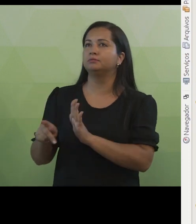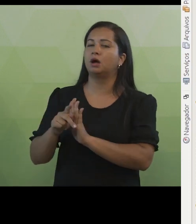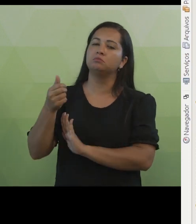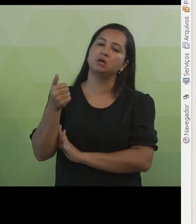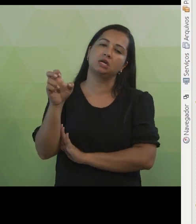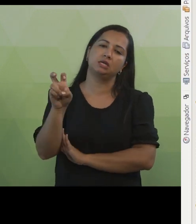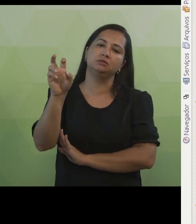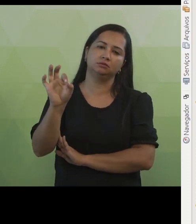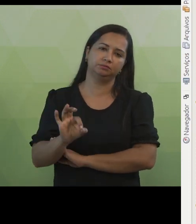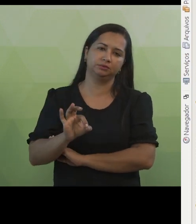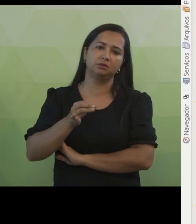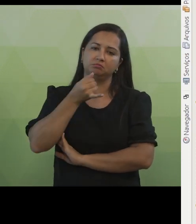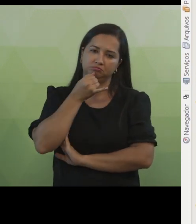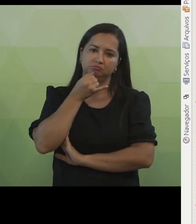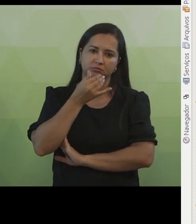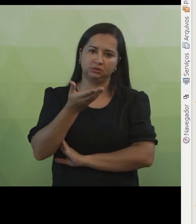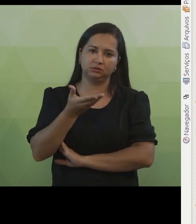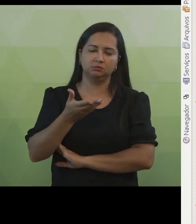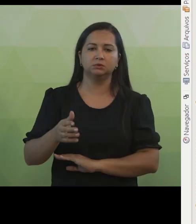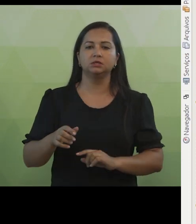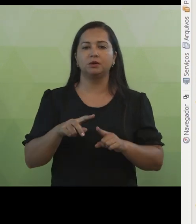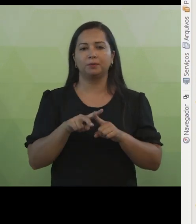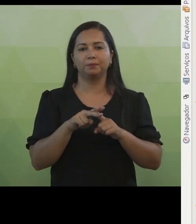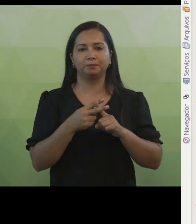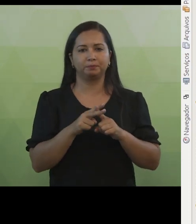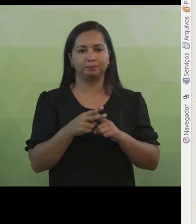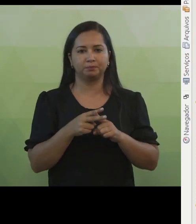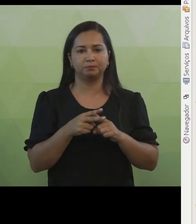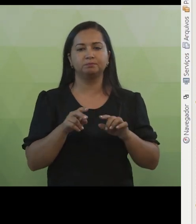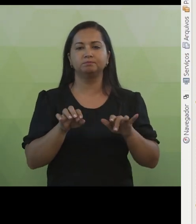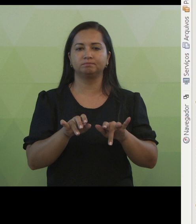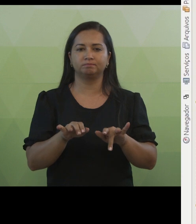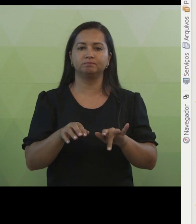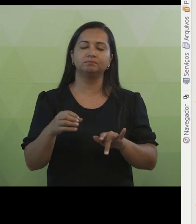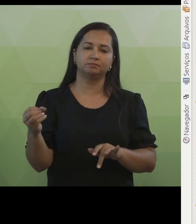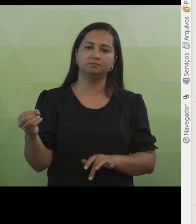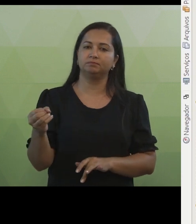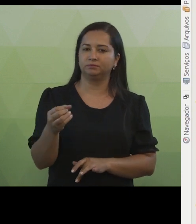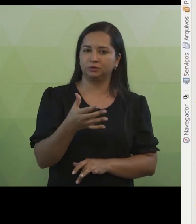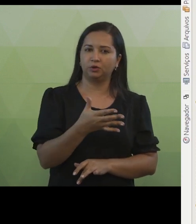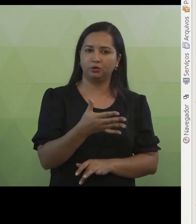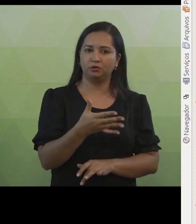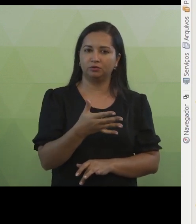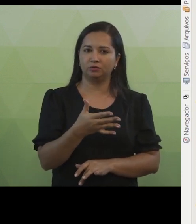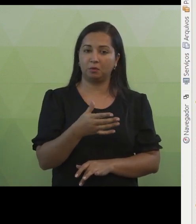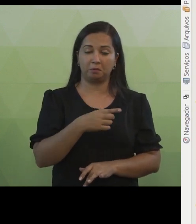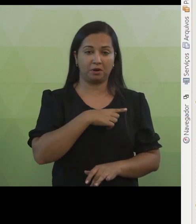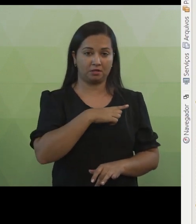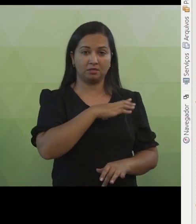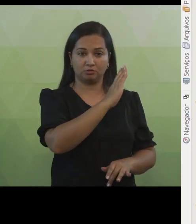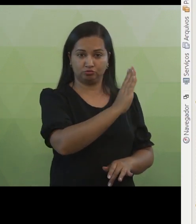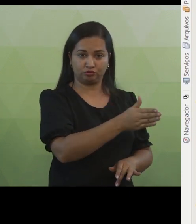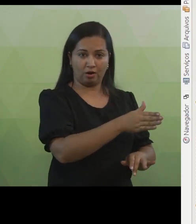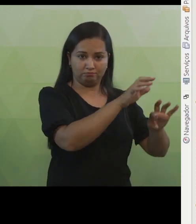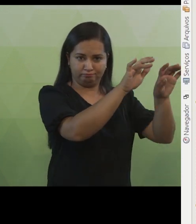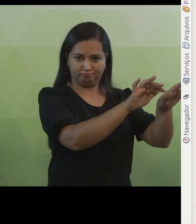15%. Então, feito isso, eu estou fazendo a reescrita daquele meu método